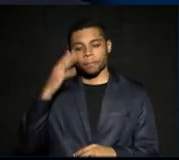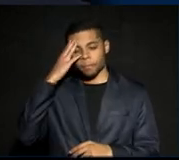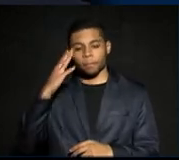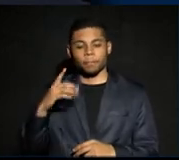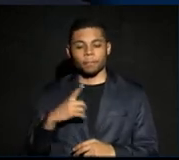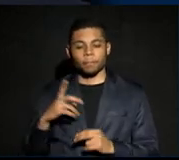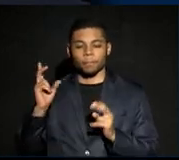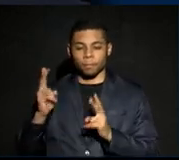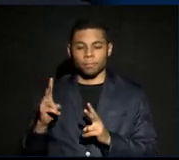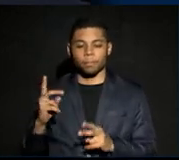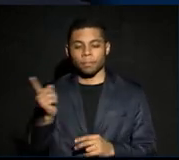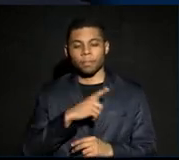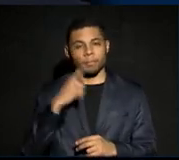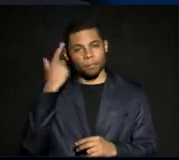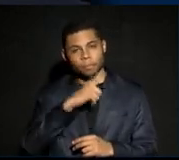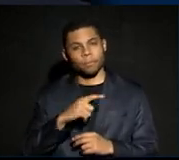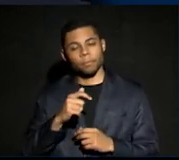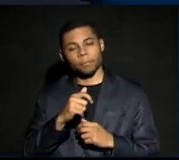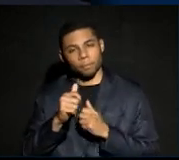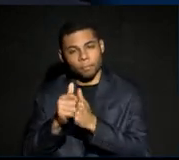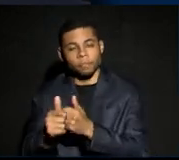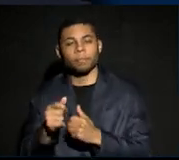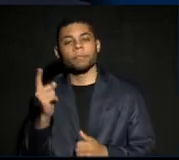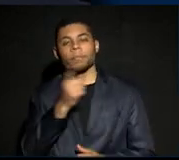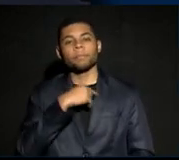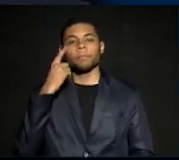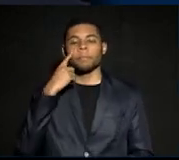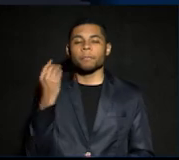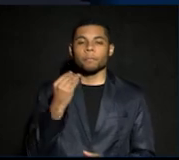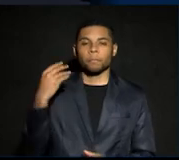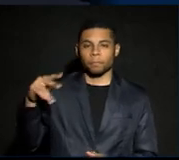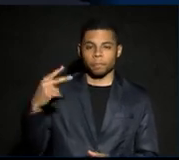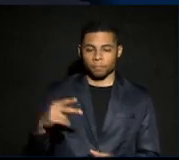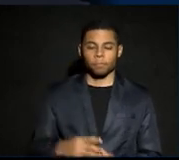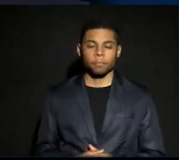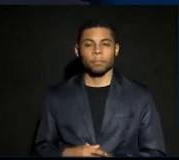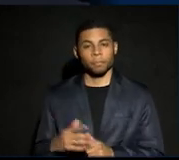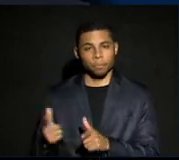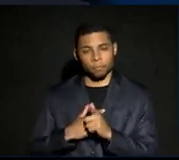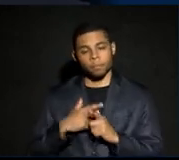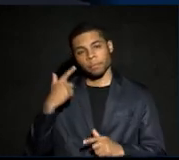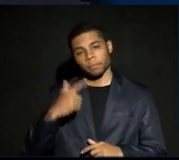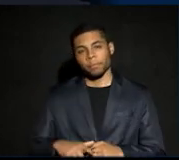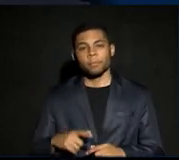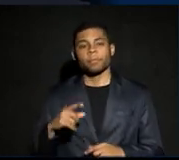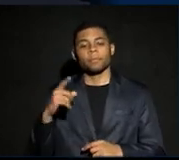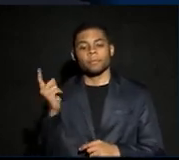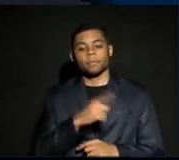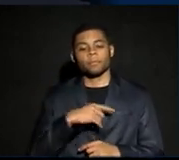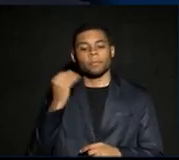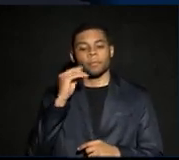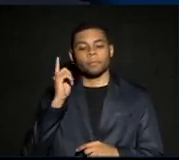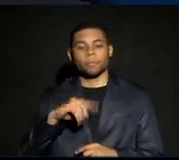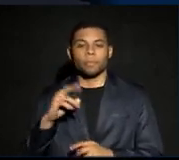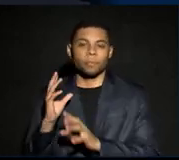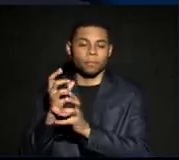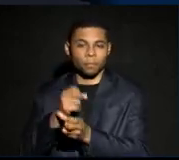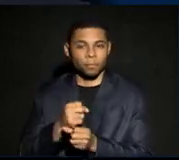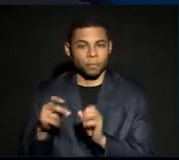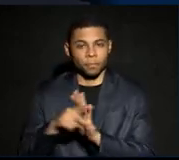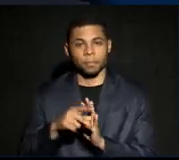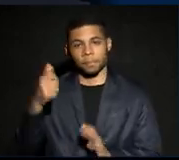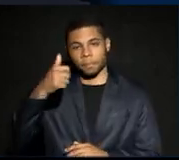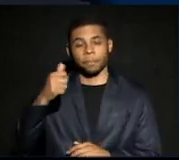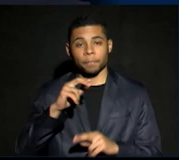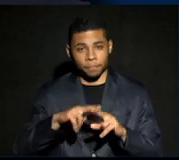indicadores anuais que a gente possa seguir para ver o efeito disso na dinâmica da dívida, e um desses indicadores é resultado primário. Então, acho que